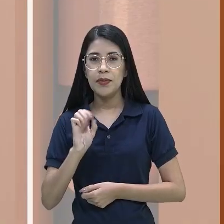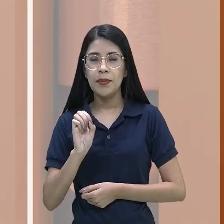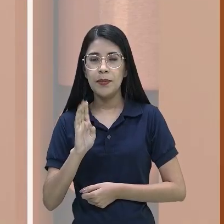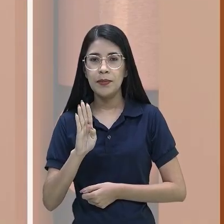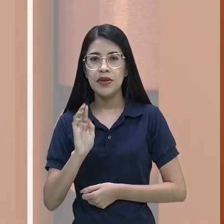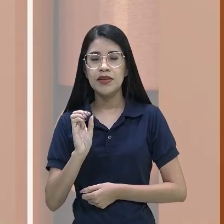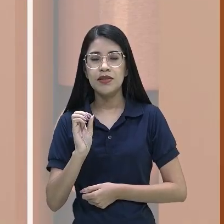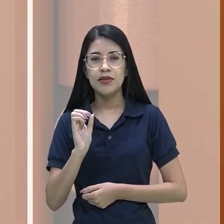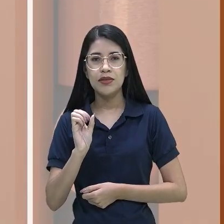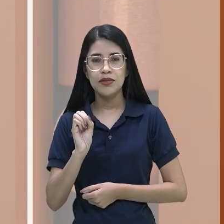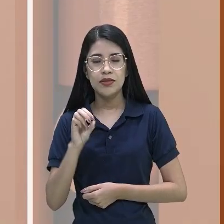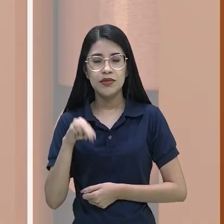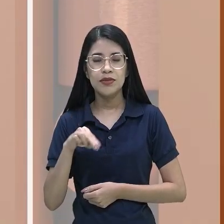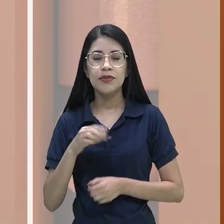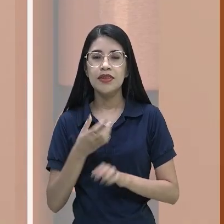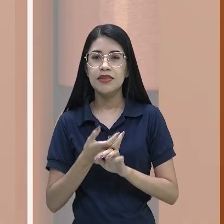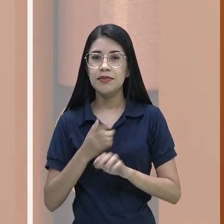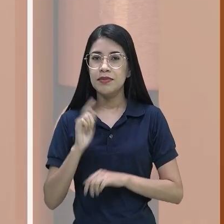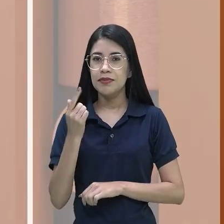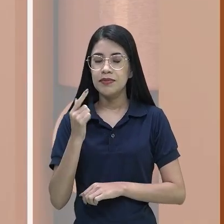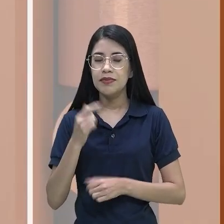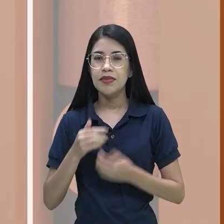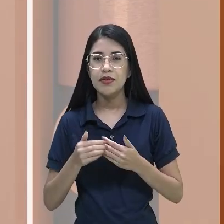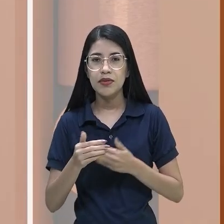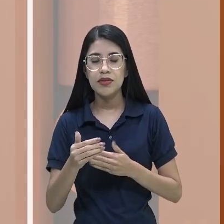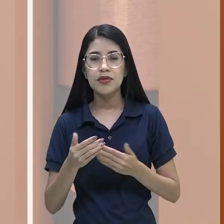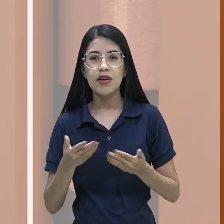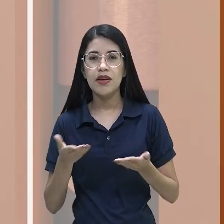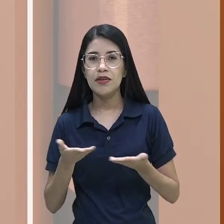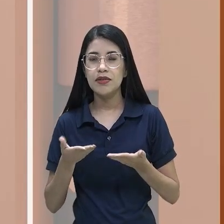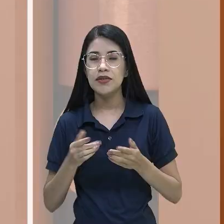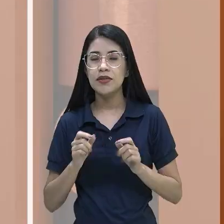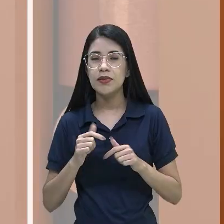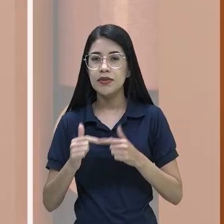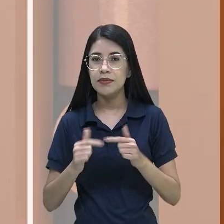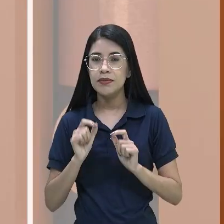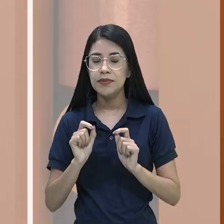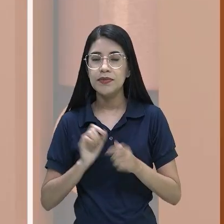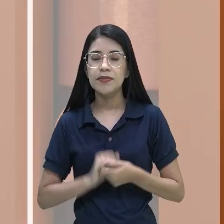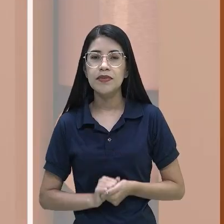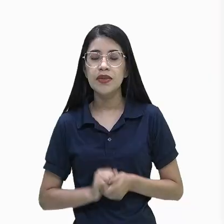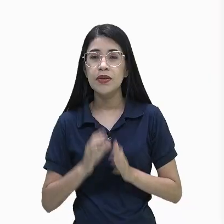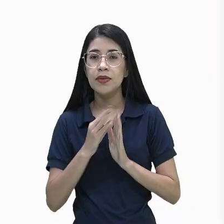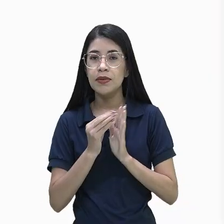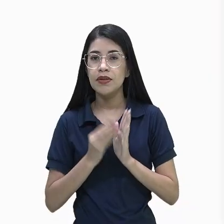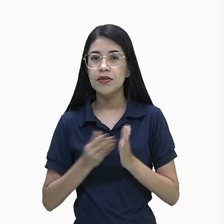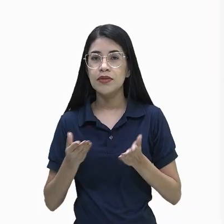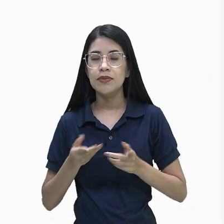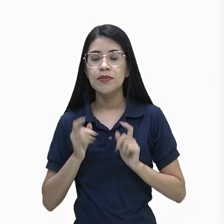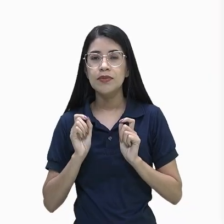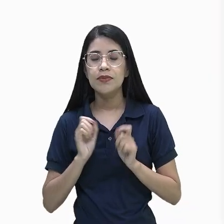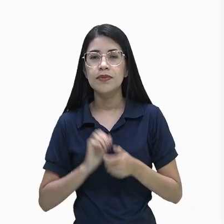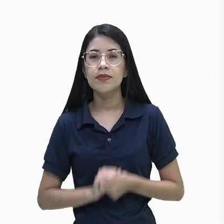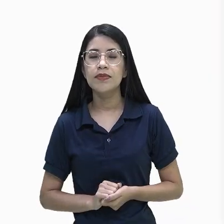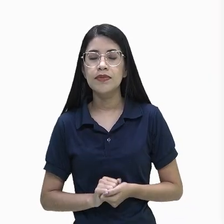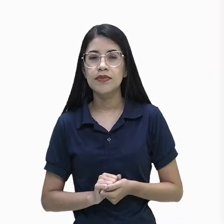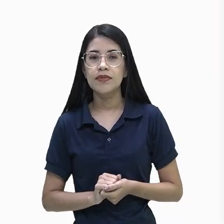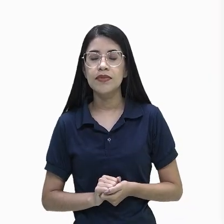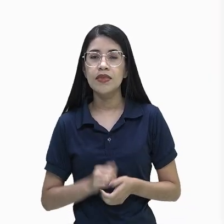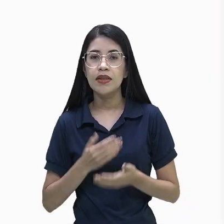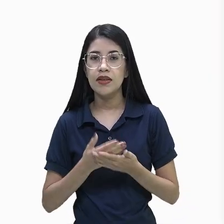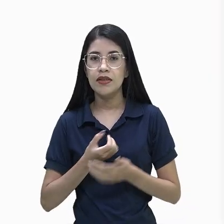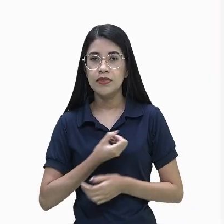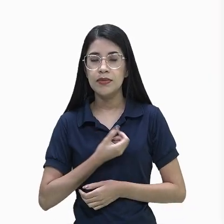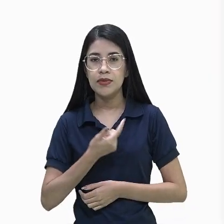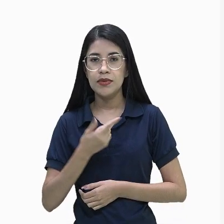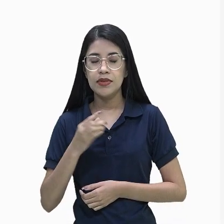de Geografia, e eu vou prosseguir com as nossas atividades. Vamos verificar o objeto de conhecimento da nossa aula. Estamos na aula de